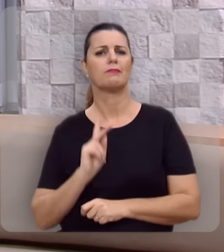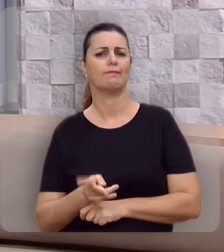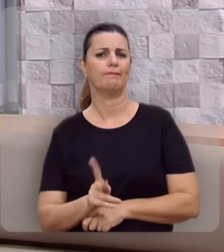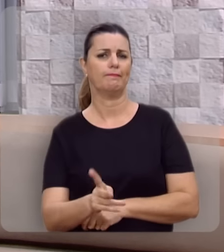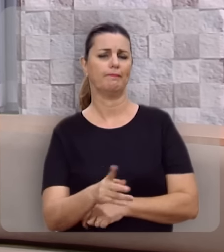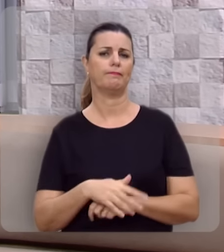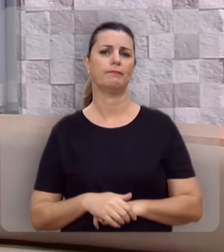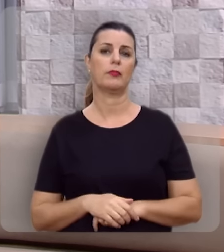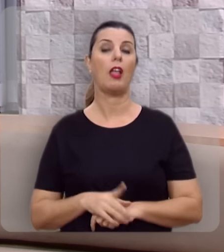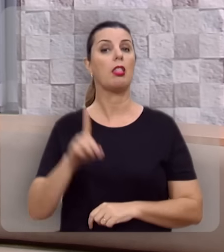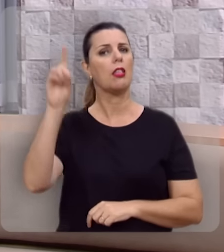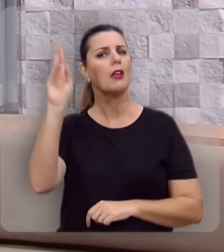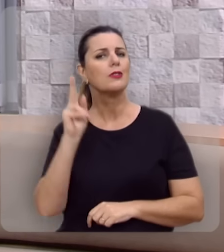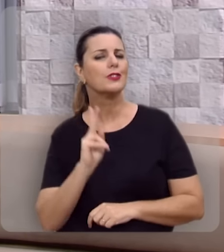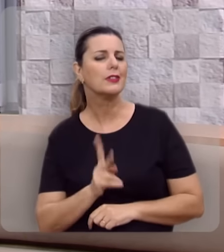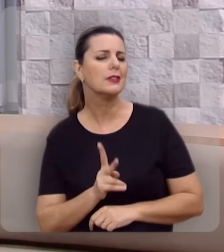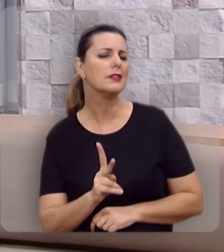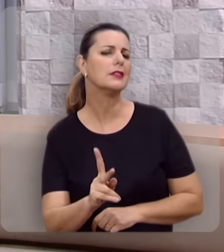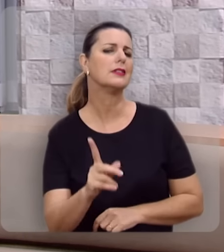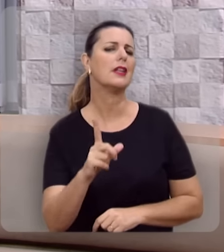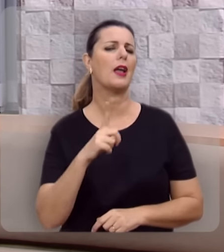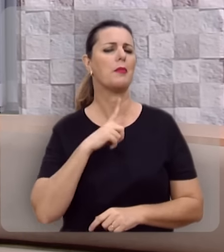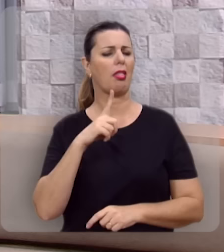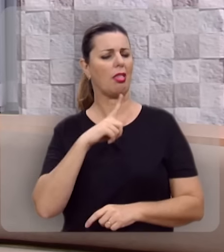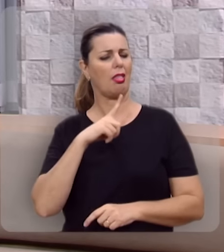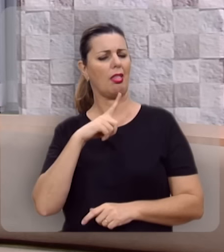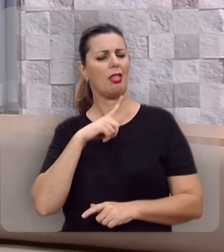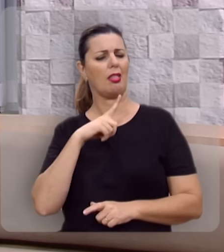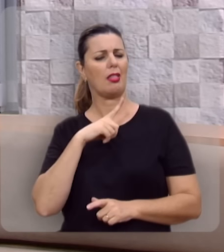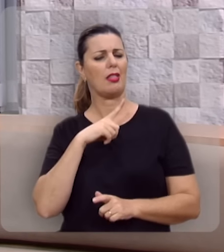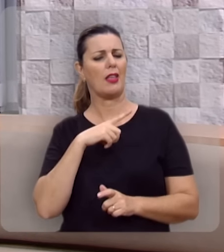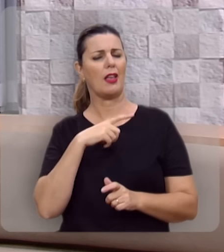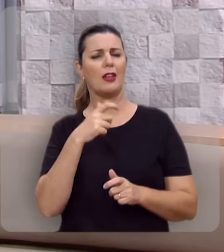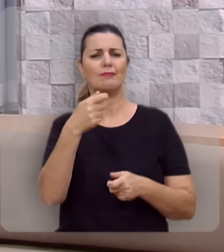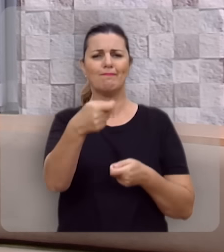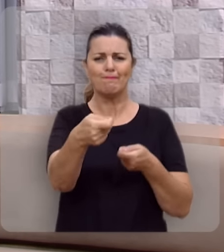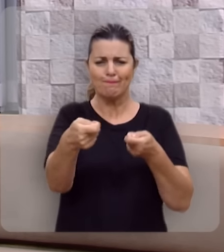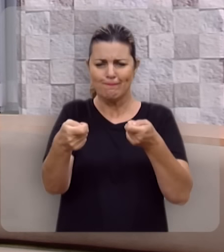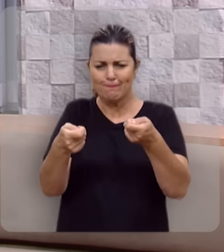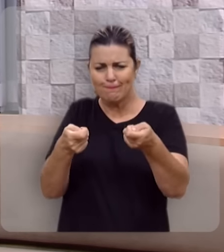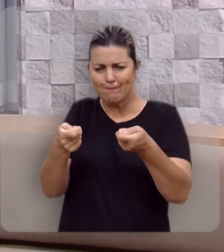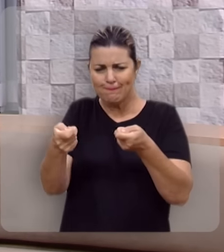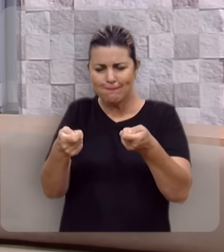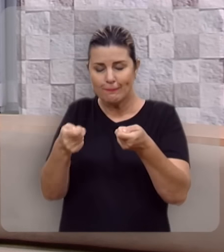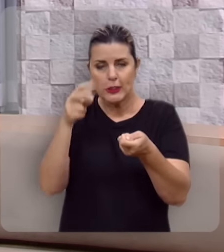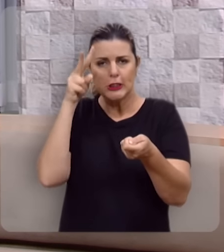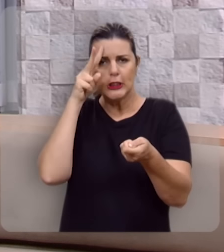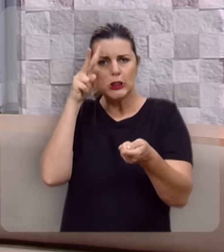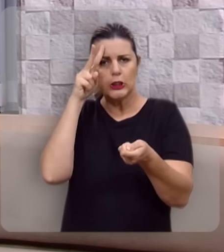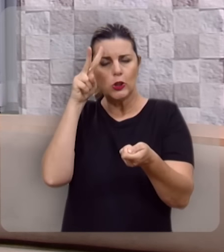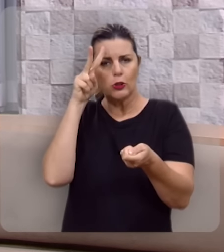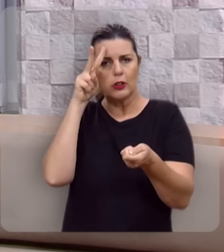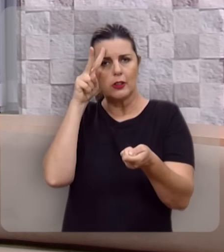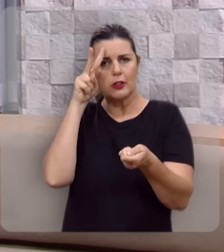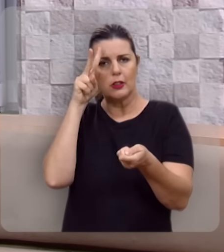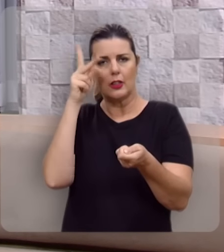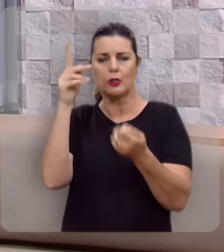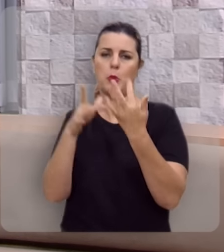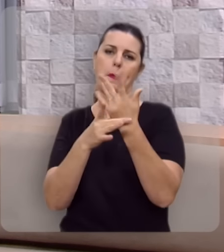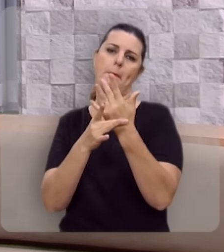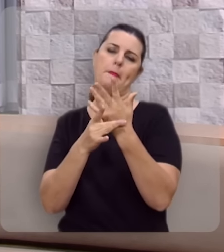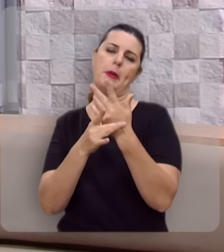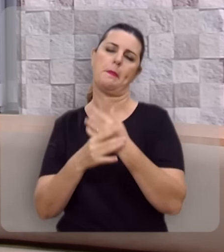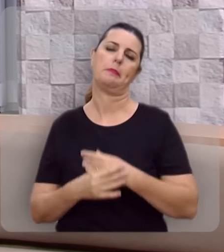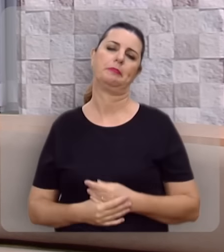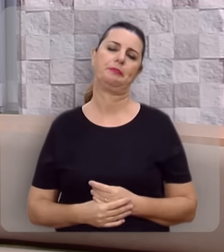Deus. Deus sempre esteve rigorosamente com as rédeas da história